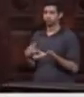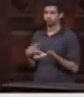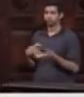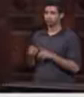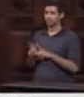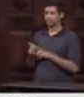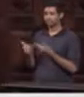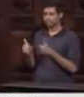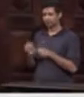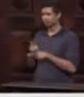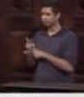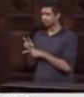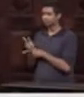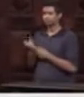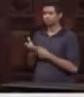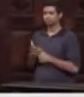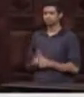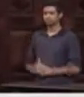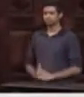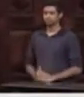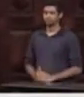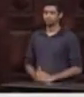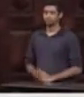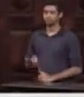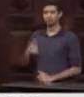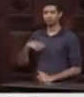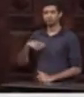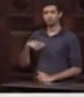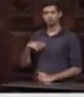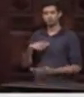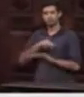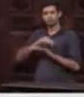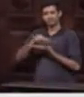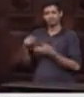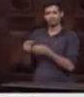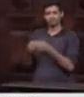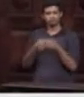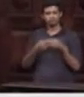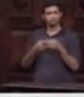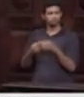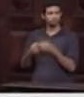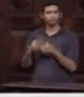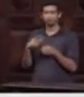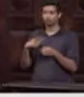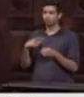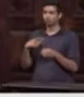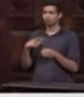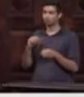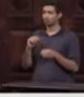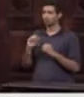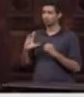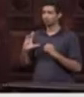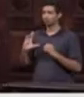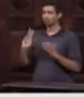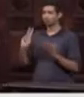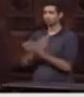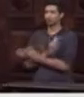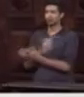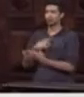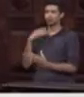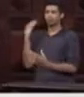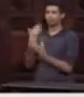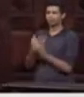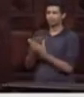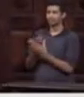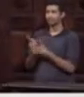da coisa pública, nós temos, deputado Tio Carlos, em vários municípios, acontecendo processos e iniciativas